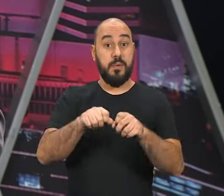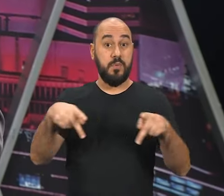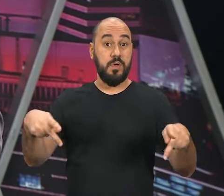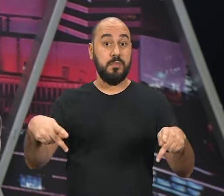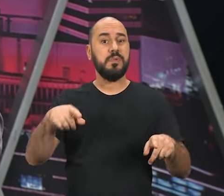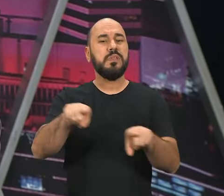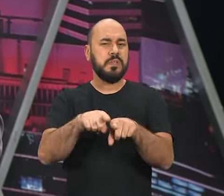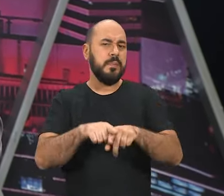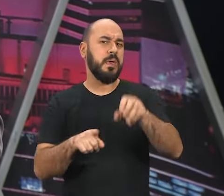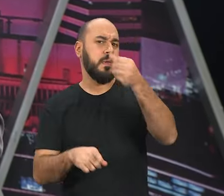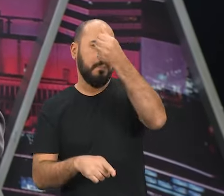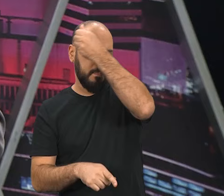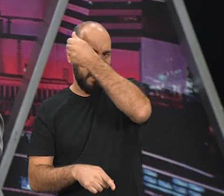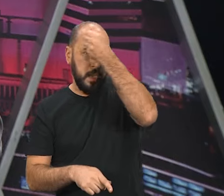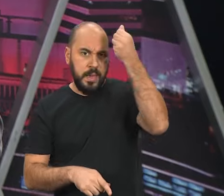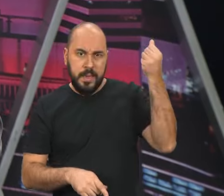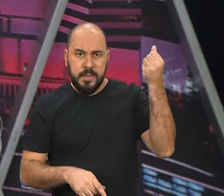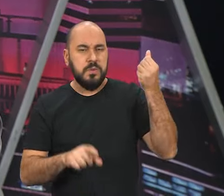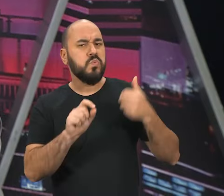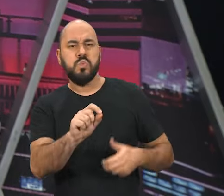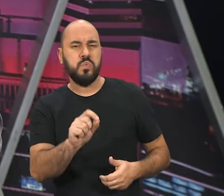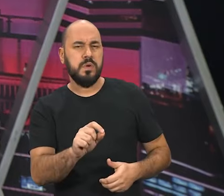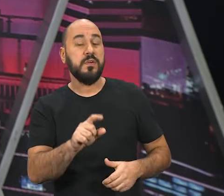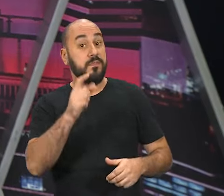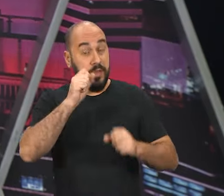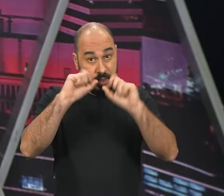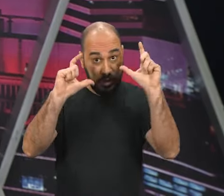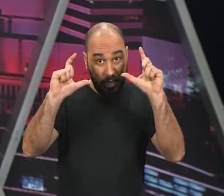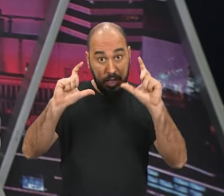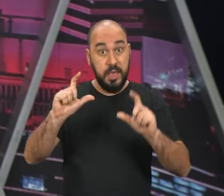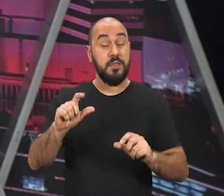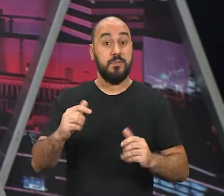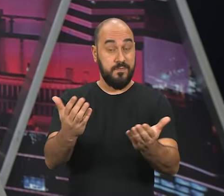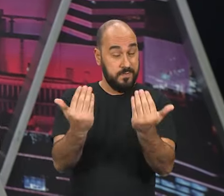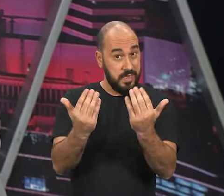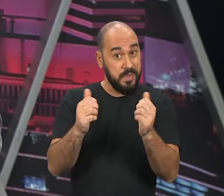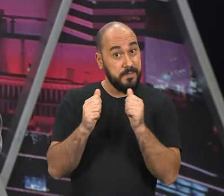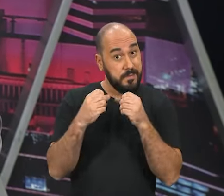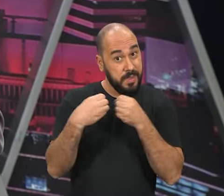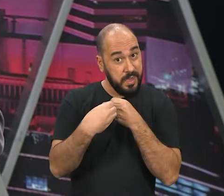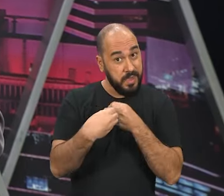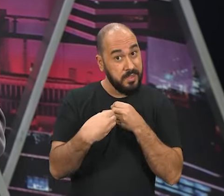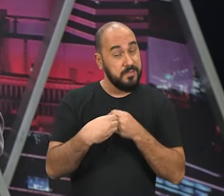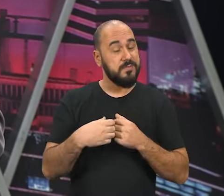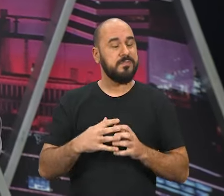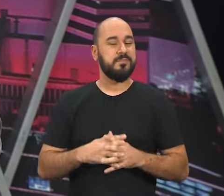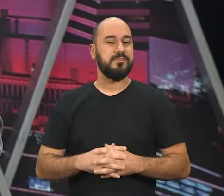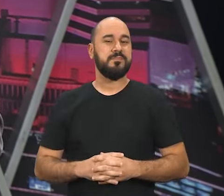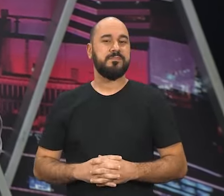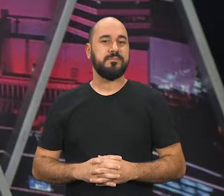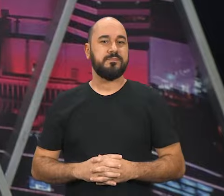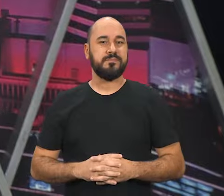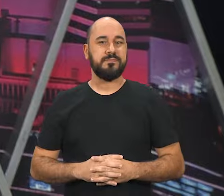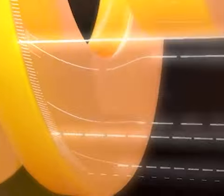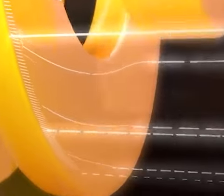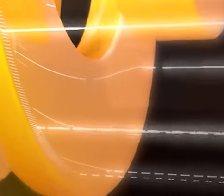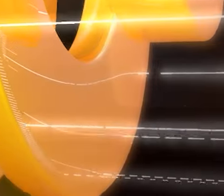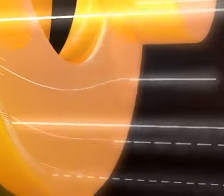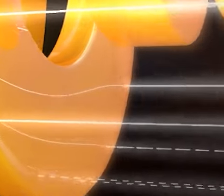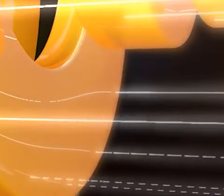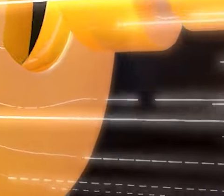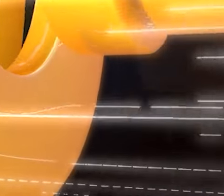sobre o 666. Fica ligado, fique atento, chega mais perto e prepare o seu coração.